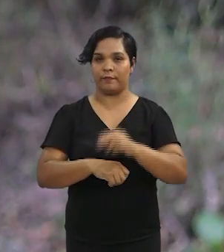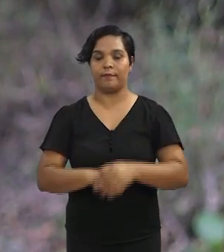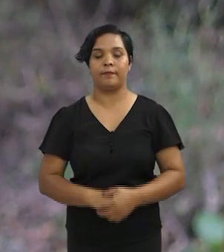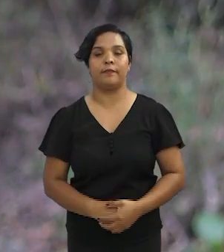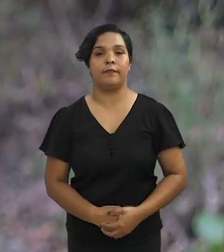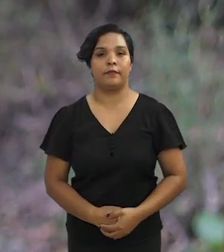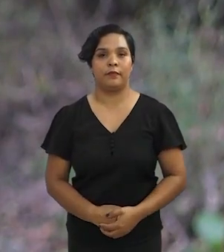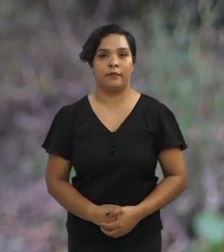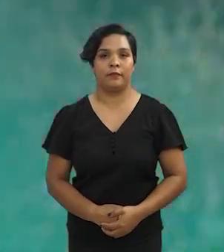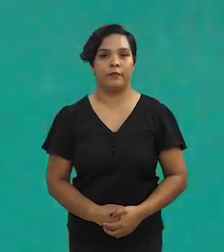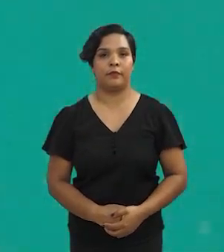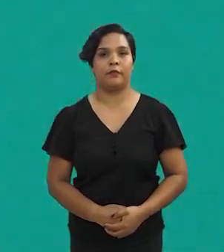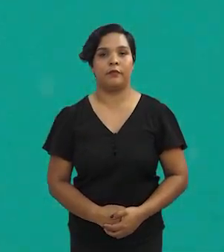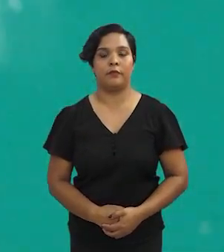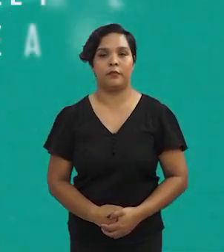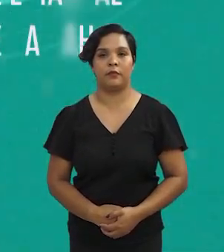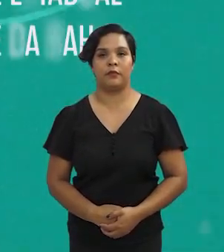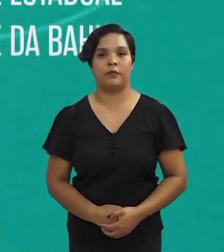doenças. Confira.